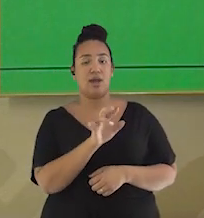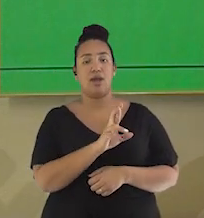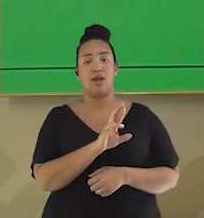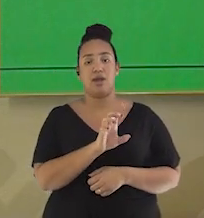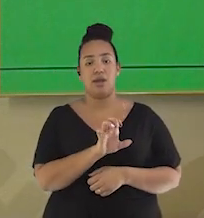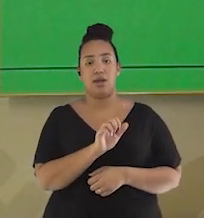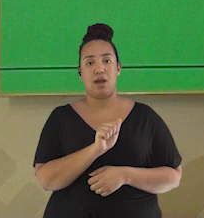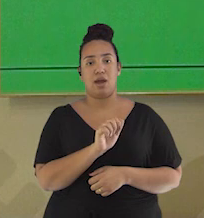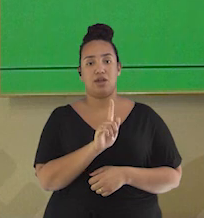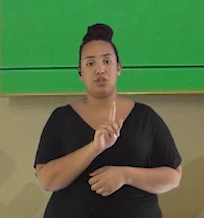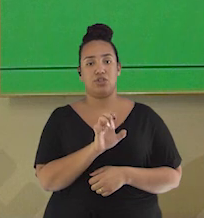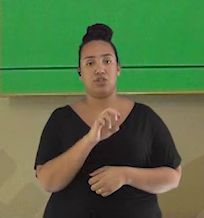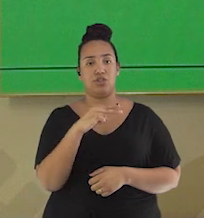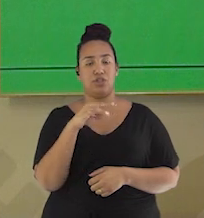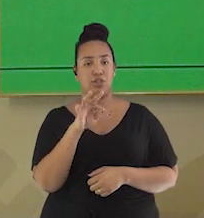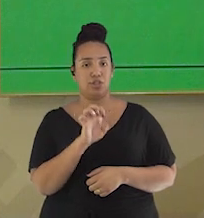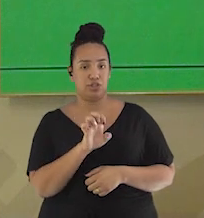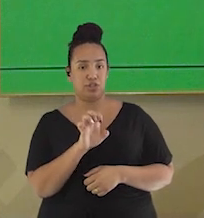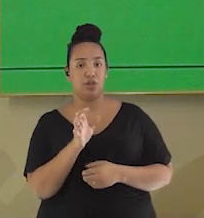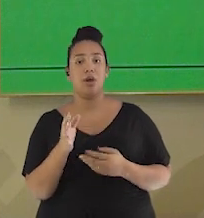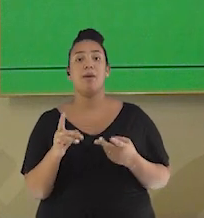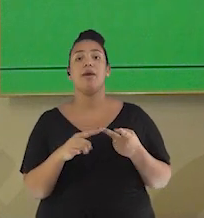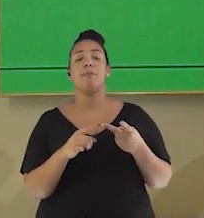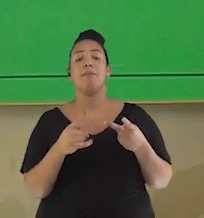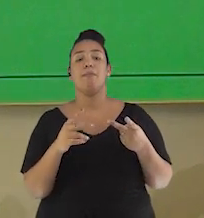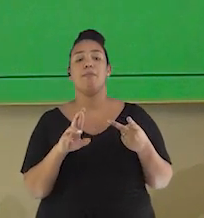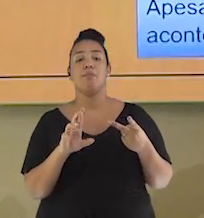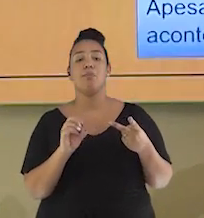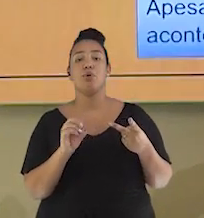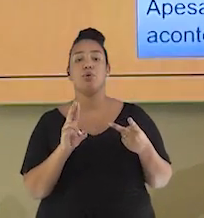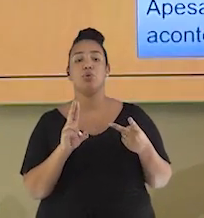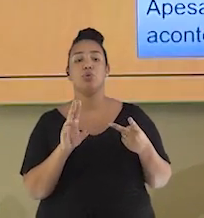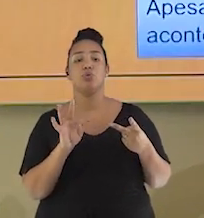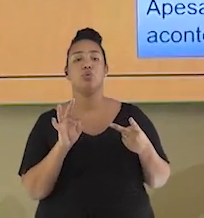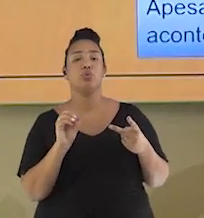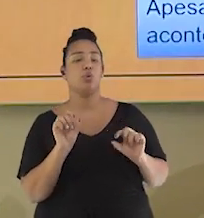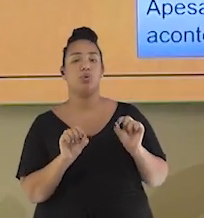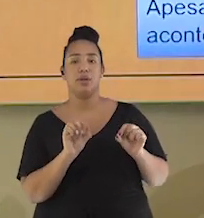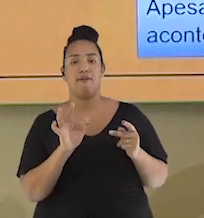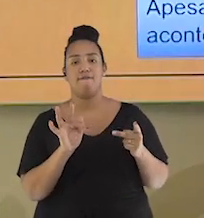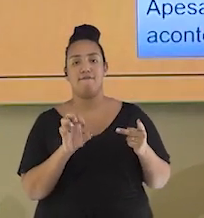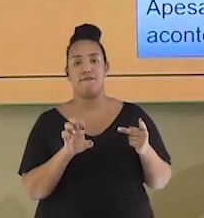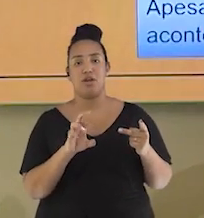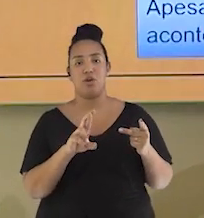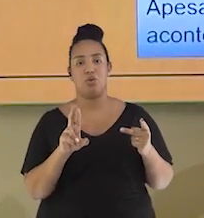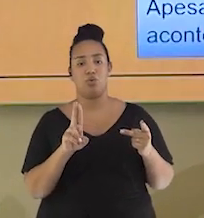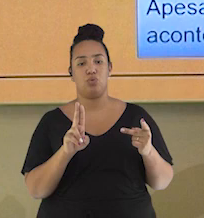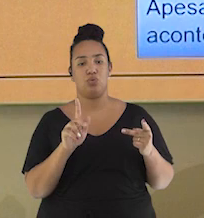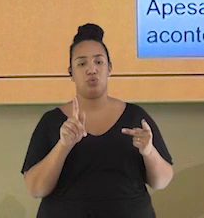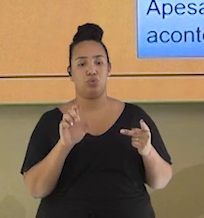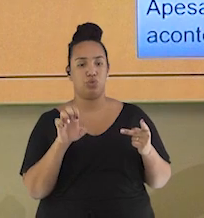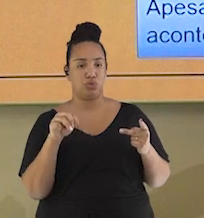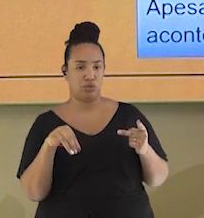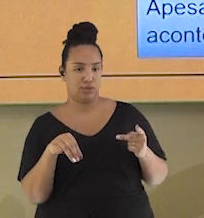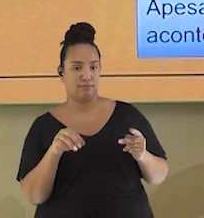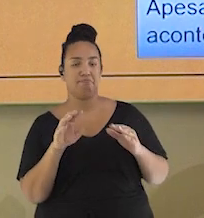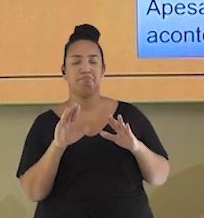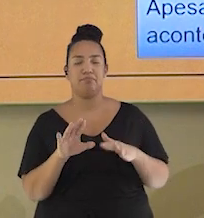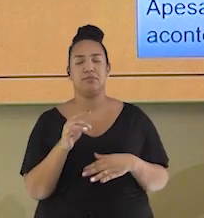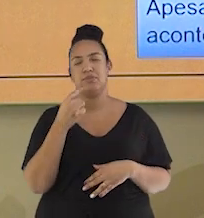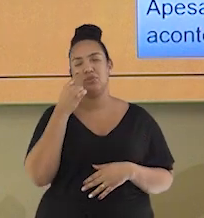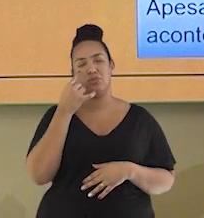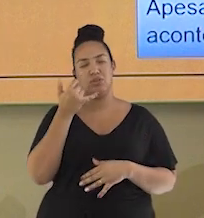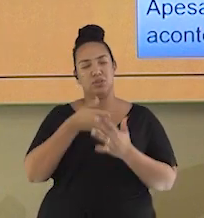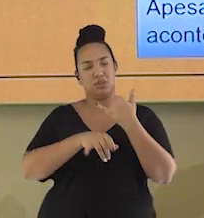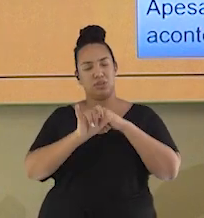produto dessa reação é a ferrugem. Mas, quando nós falamos o nome transformações